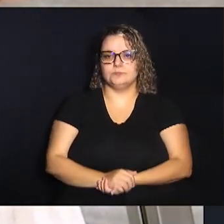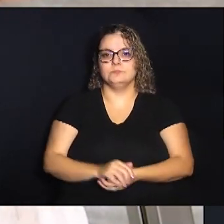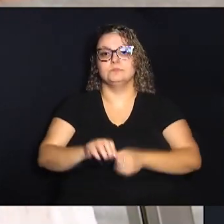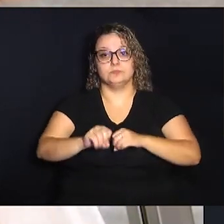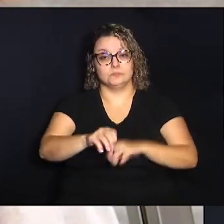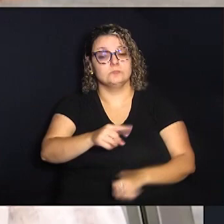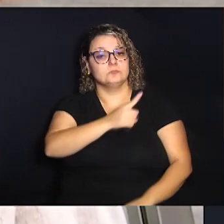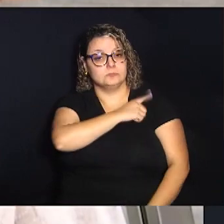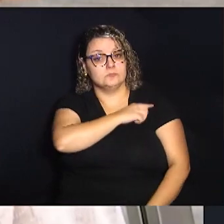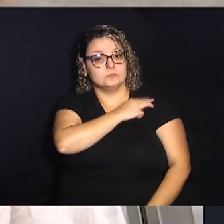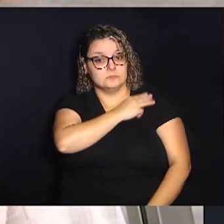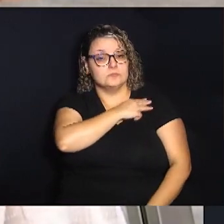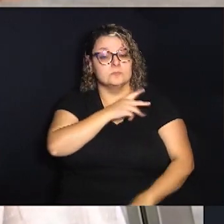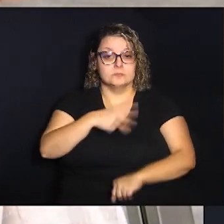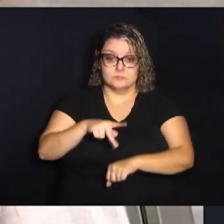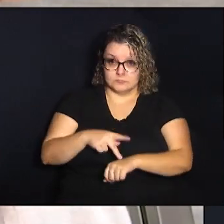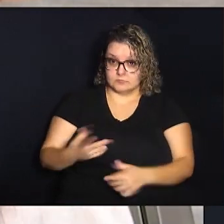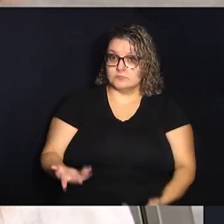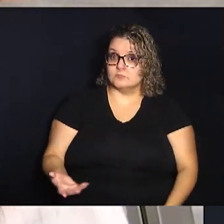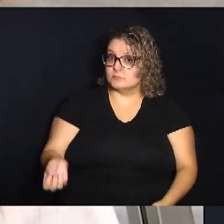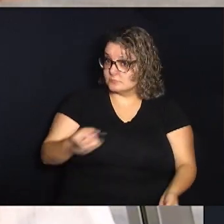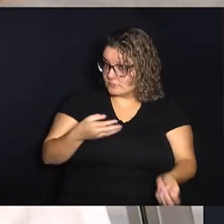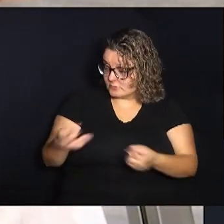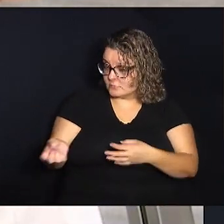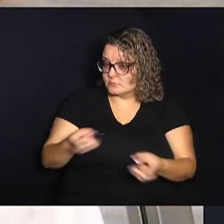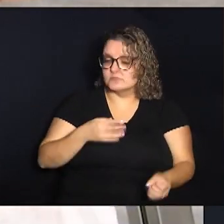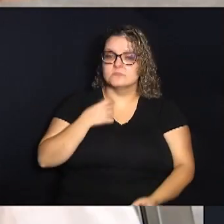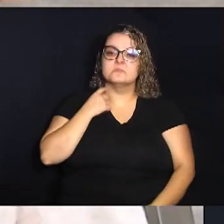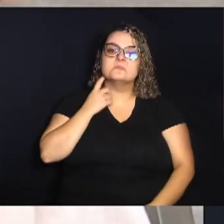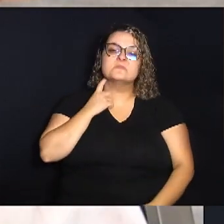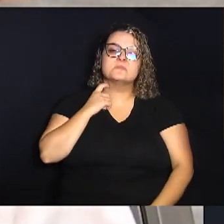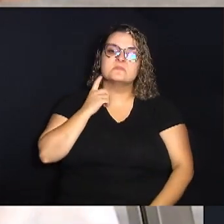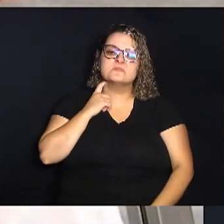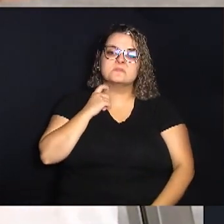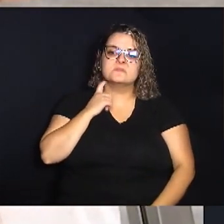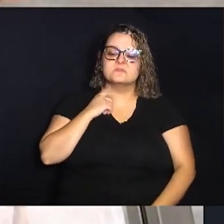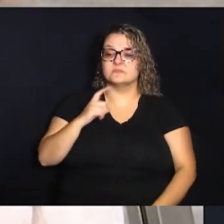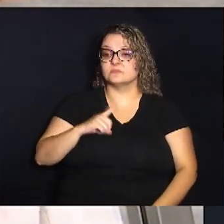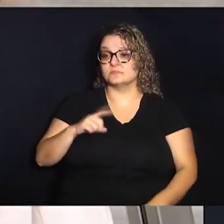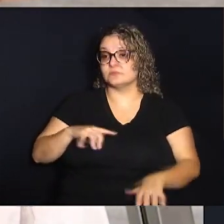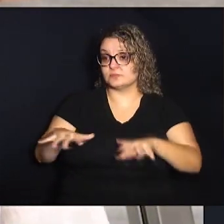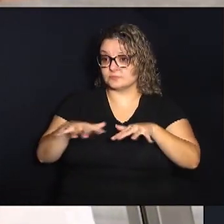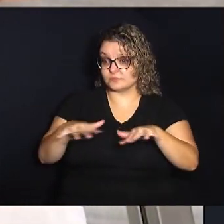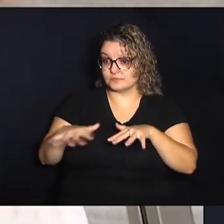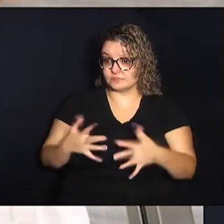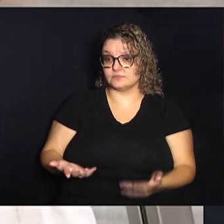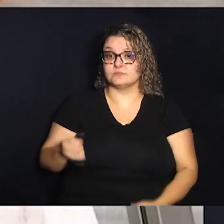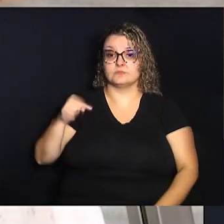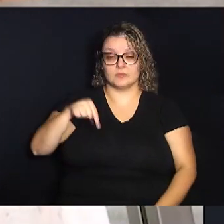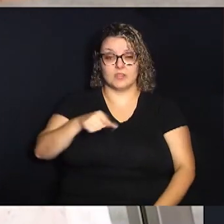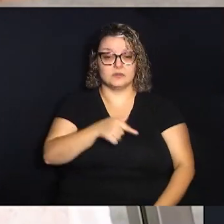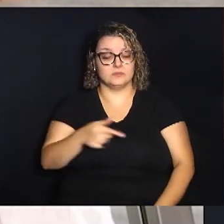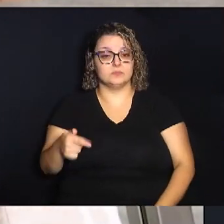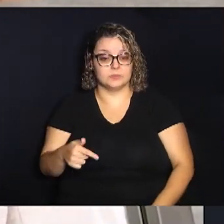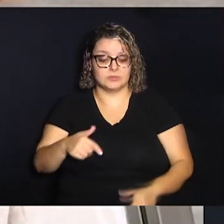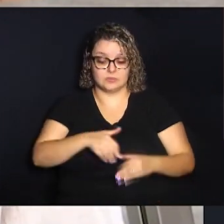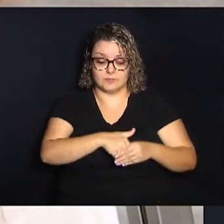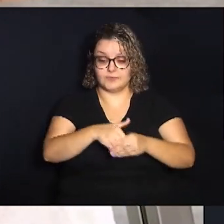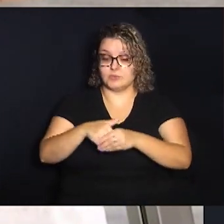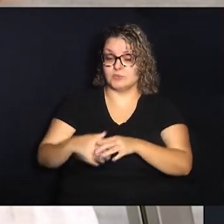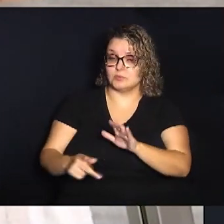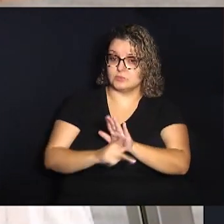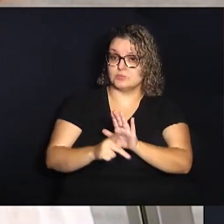médio no país. Recentemente, estão tendo mobilizações e essa semana foi votado um projeto